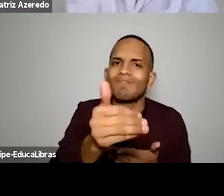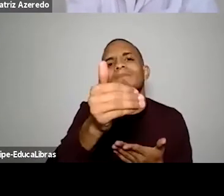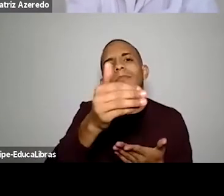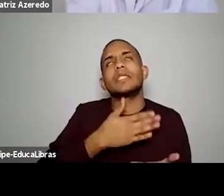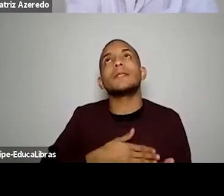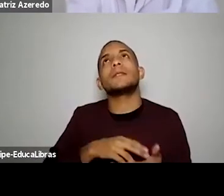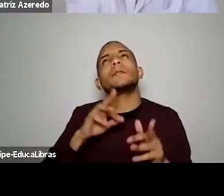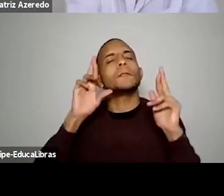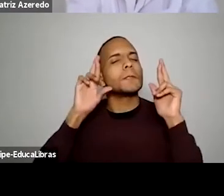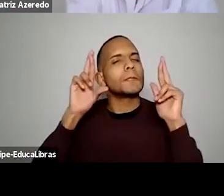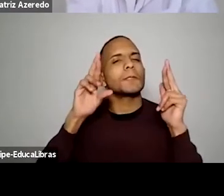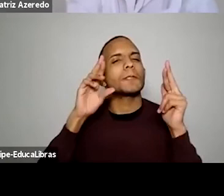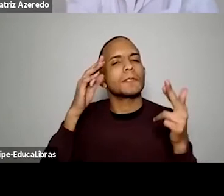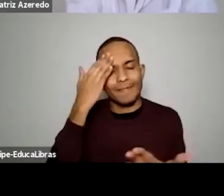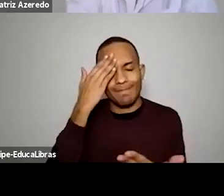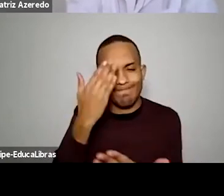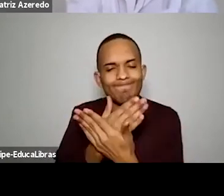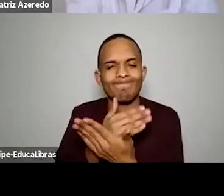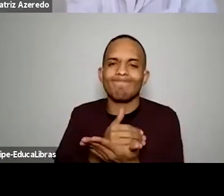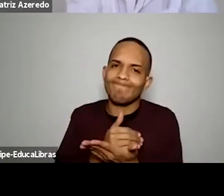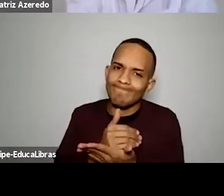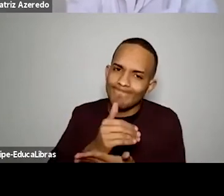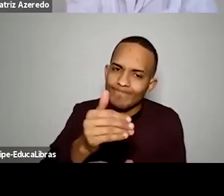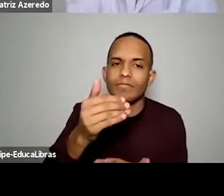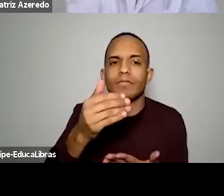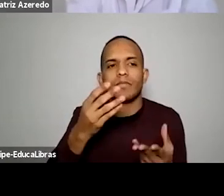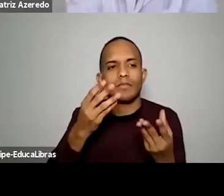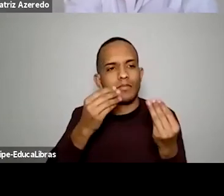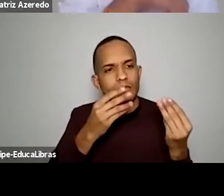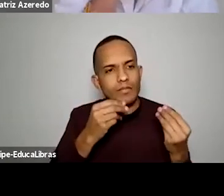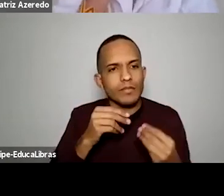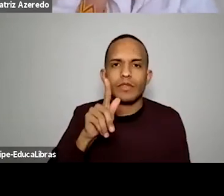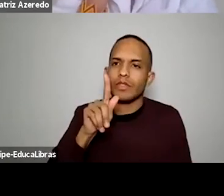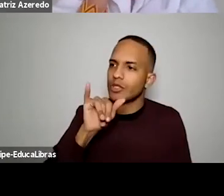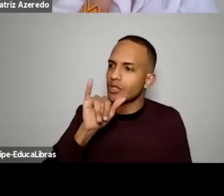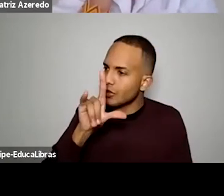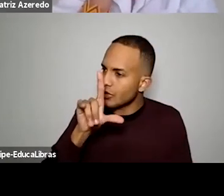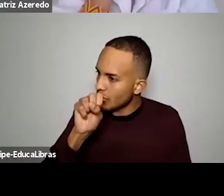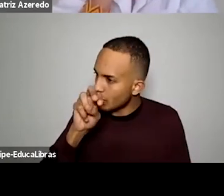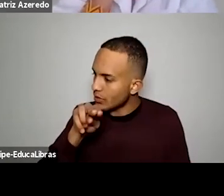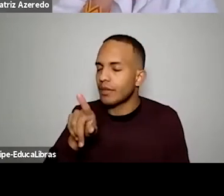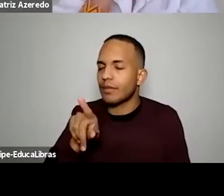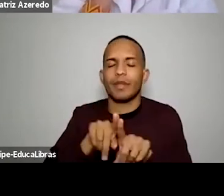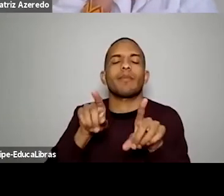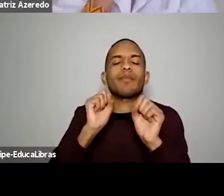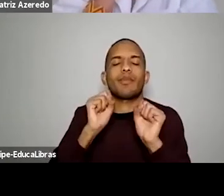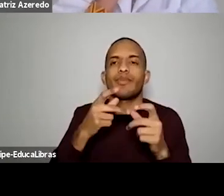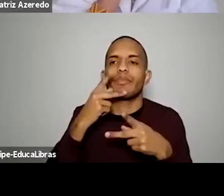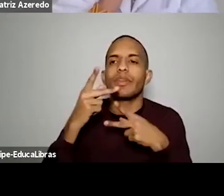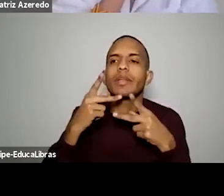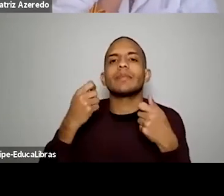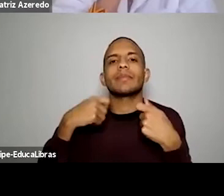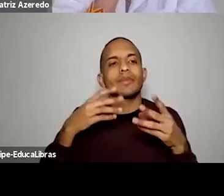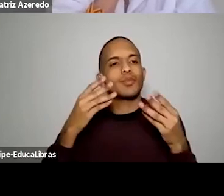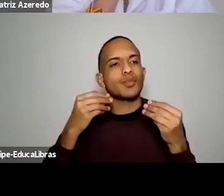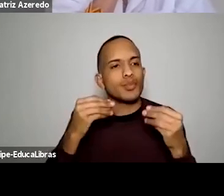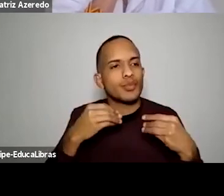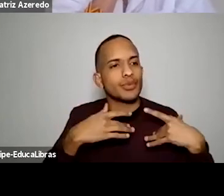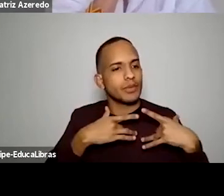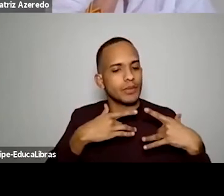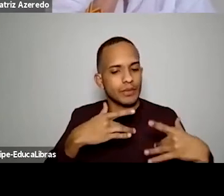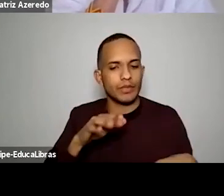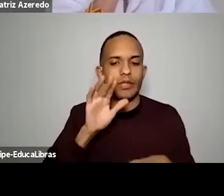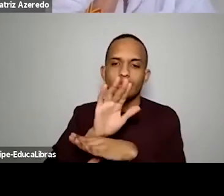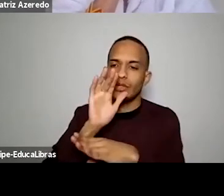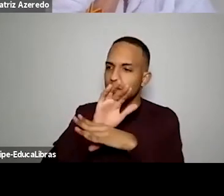isso deve continuar. Eu acredito muito, e o Gilson pode falar, nós precisamos muito das doações assistencialistas no sentido